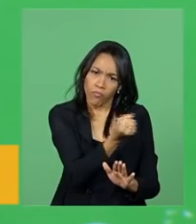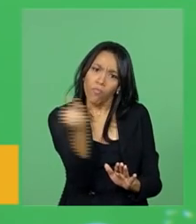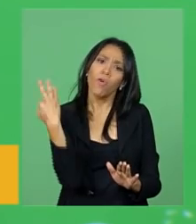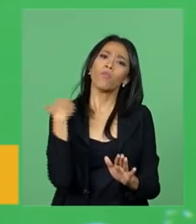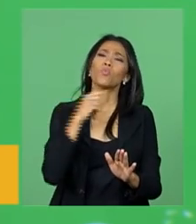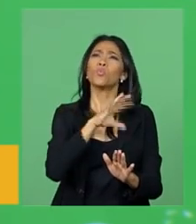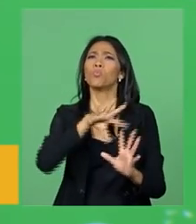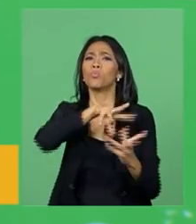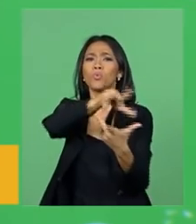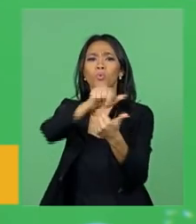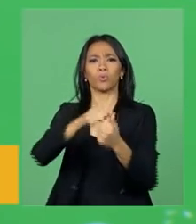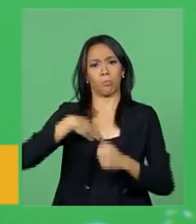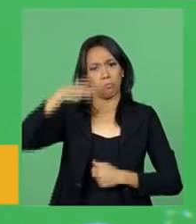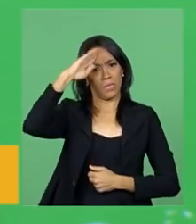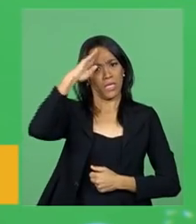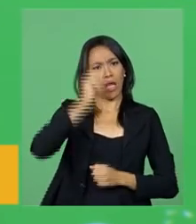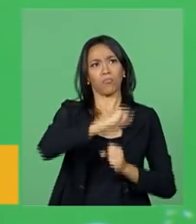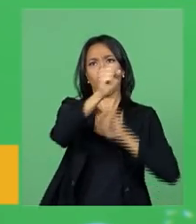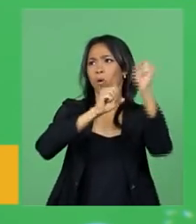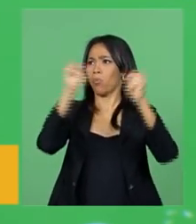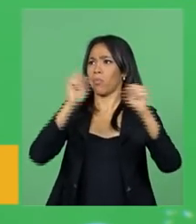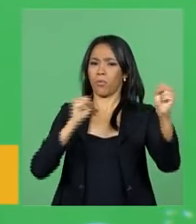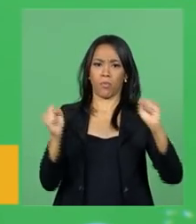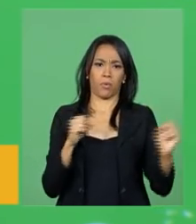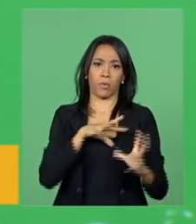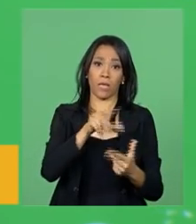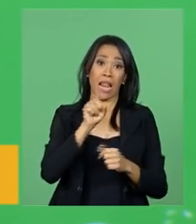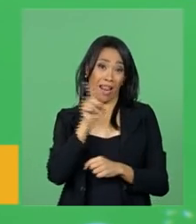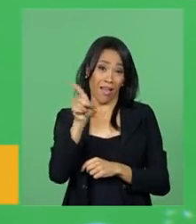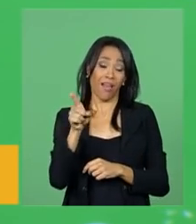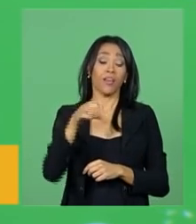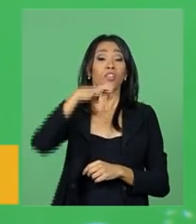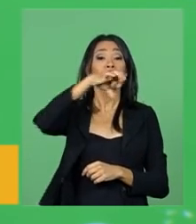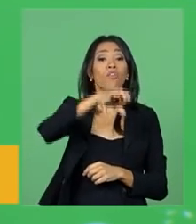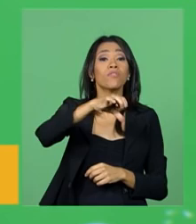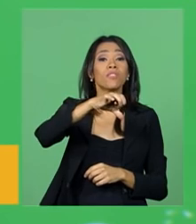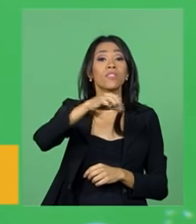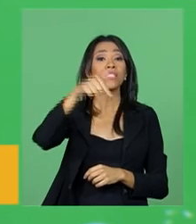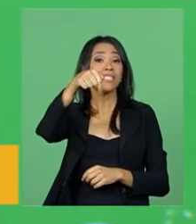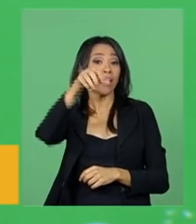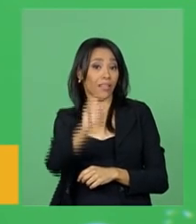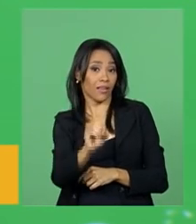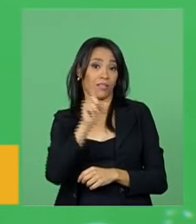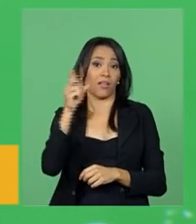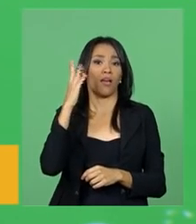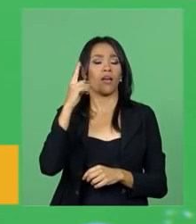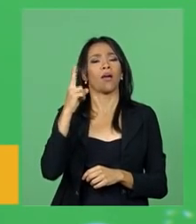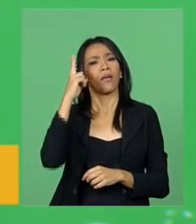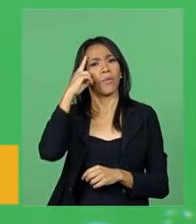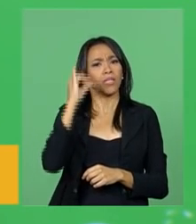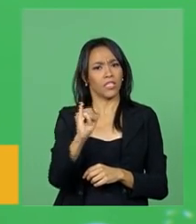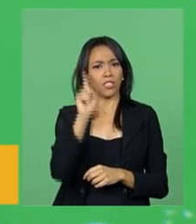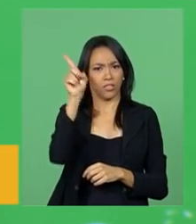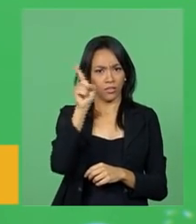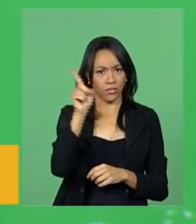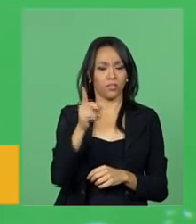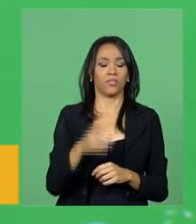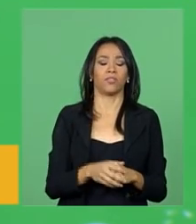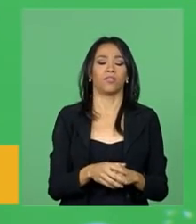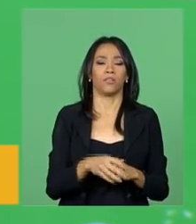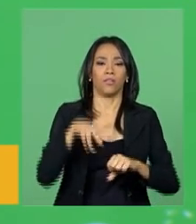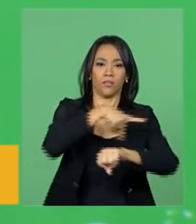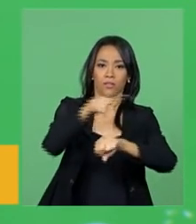mundo todo. No Haiti, especificamente, em torno de 970, entre militares e policiais das